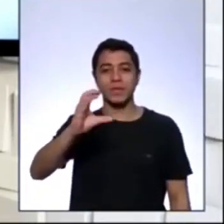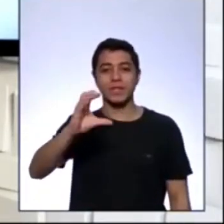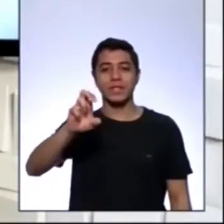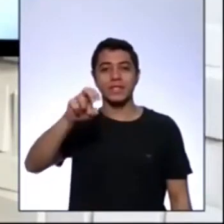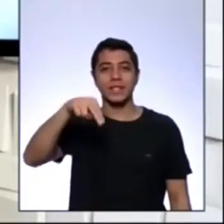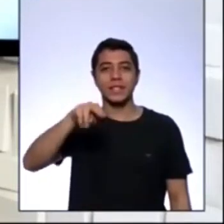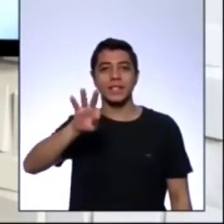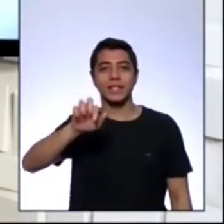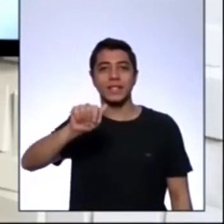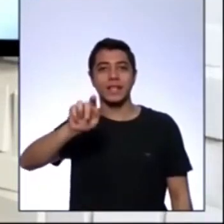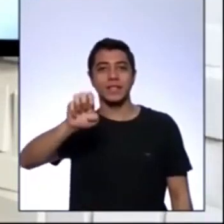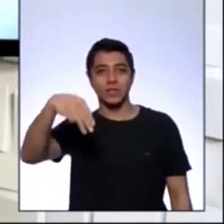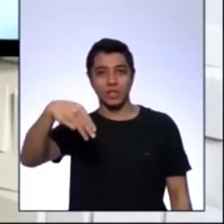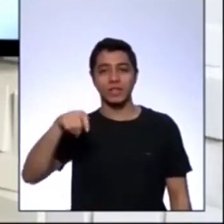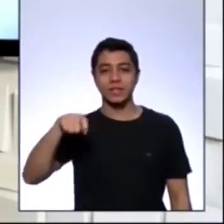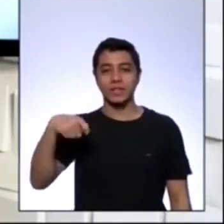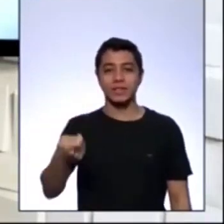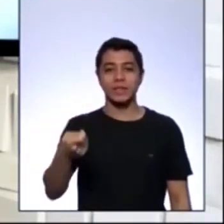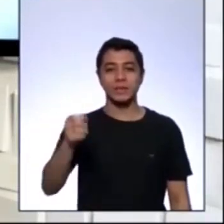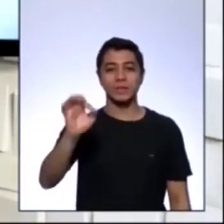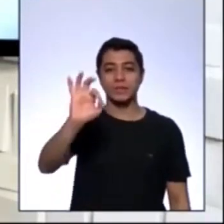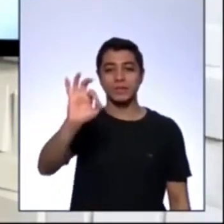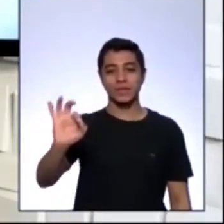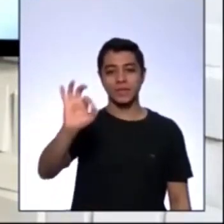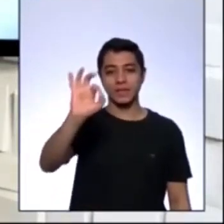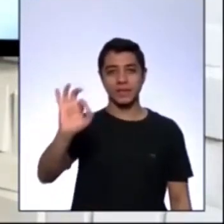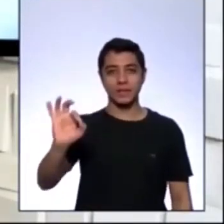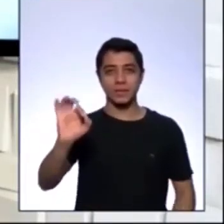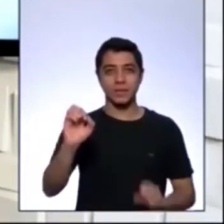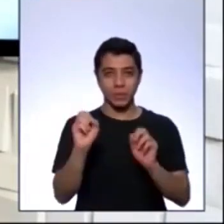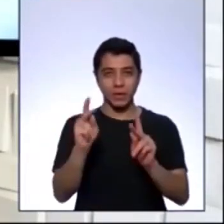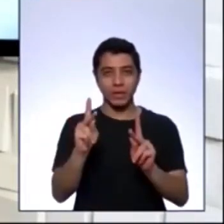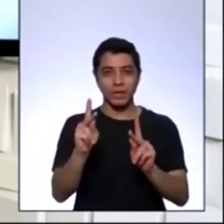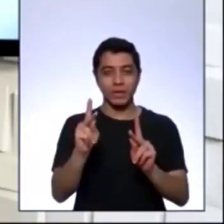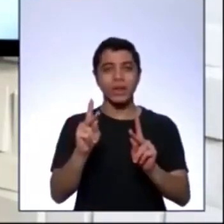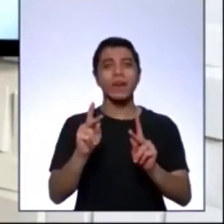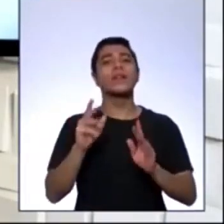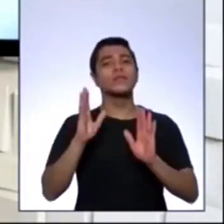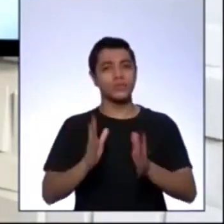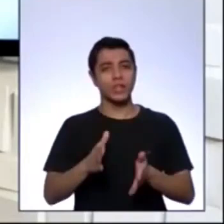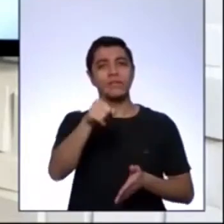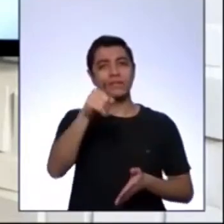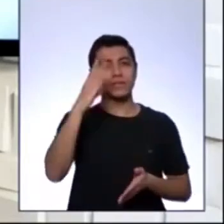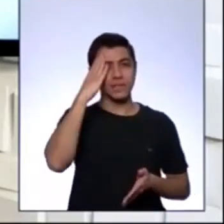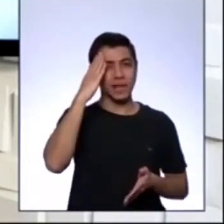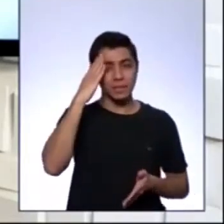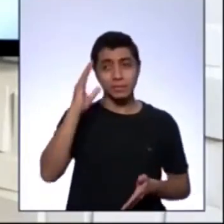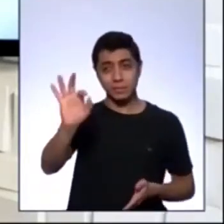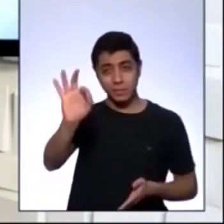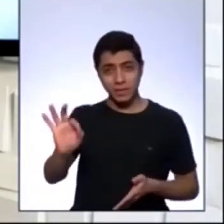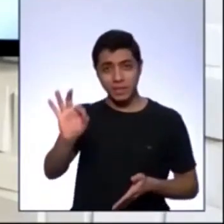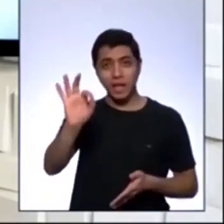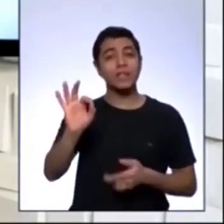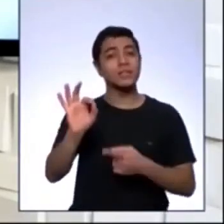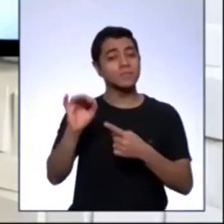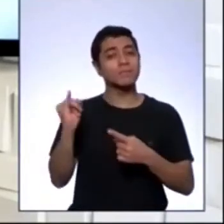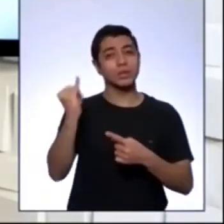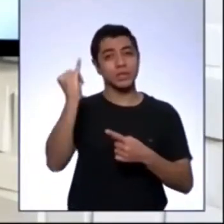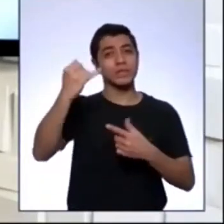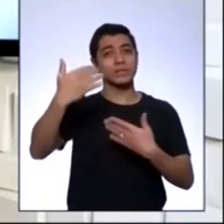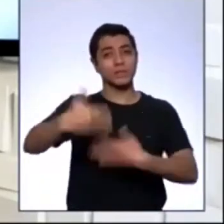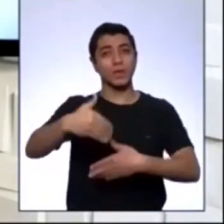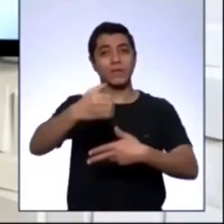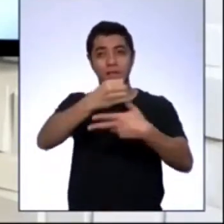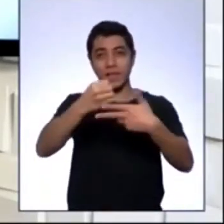porcentagem Tudo bem então tudo bem Galera você tá ligado que porcentagem é uma das matérias mais cobradas na prova do Enem